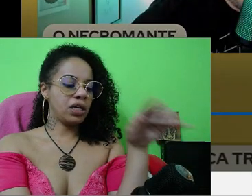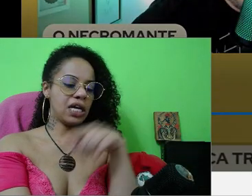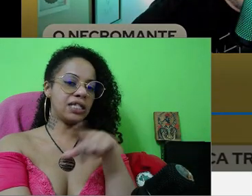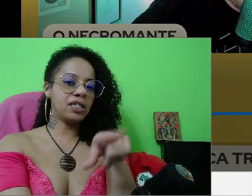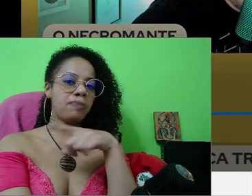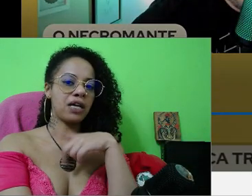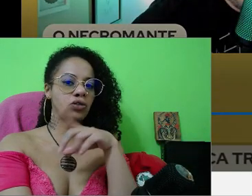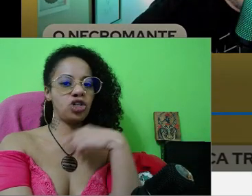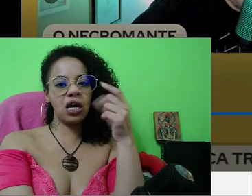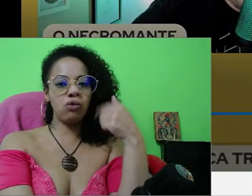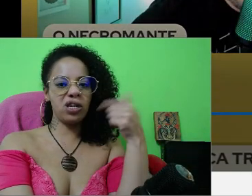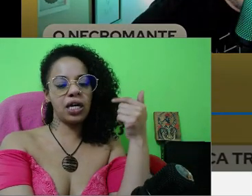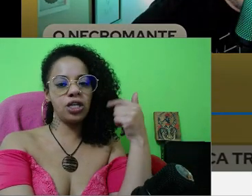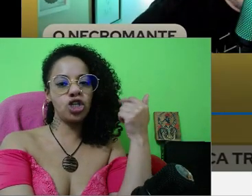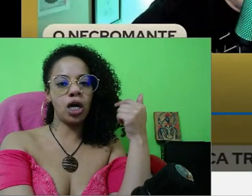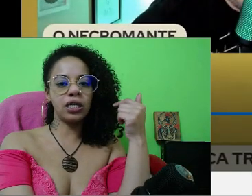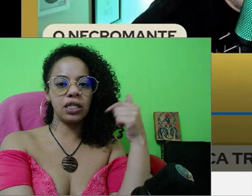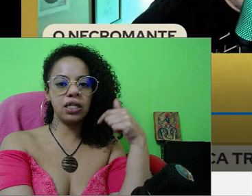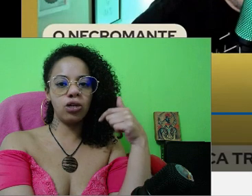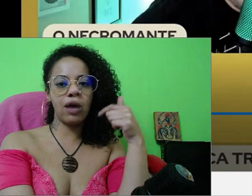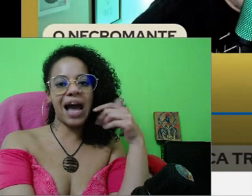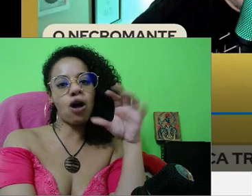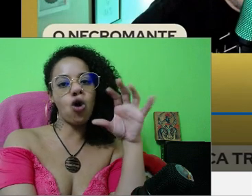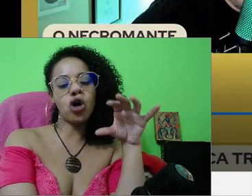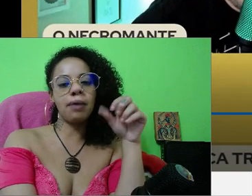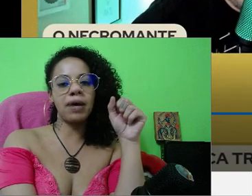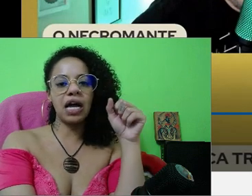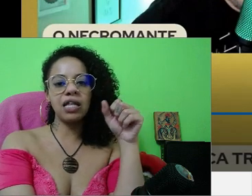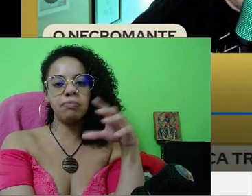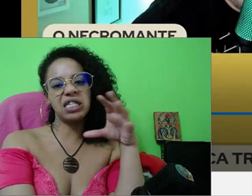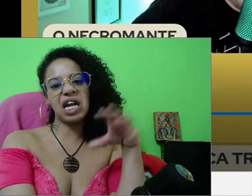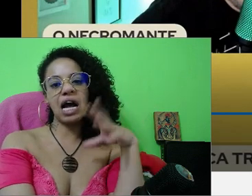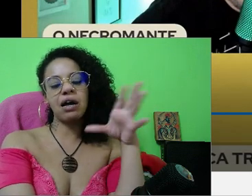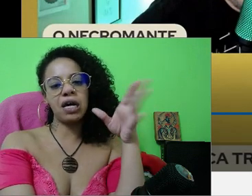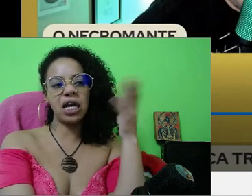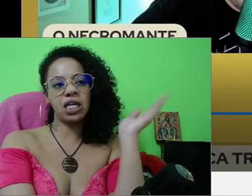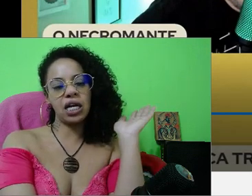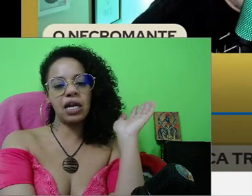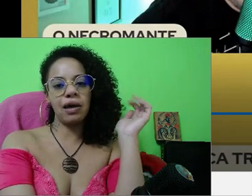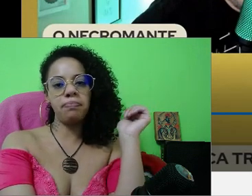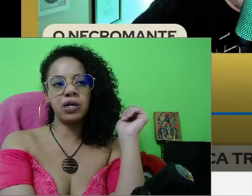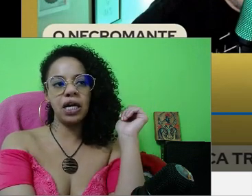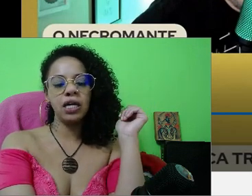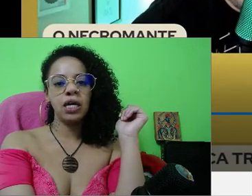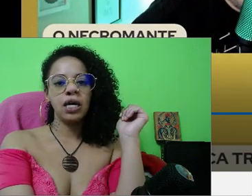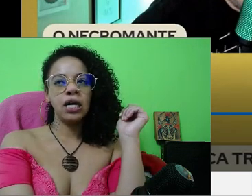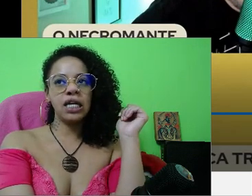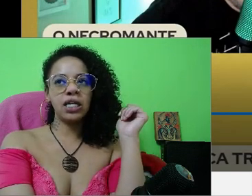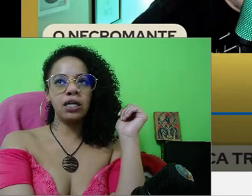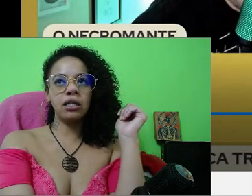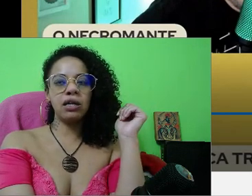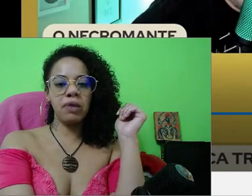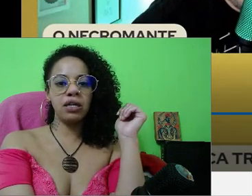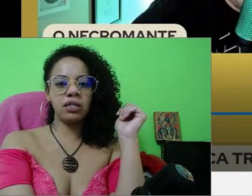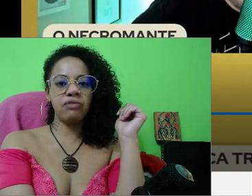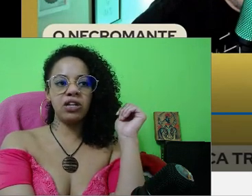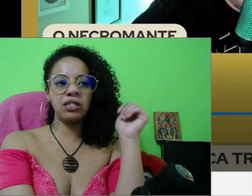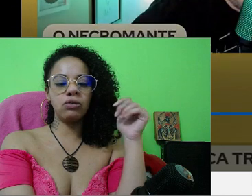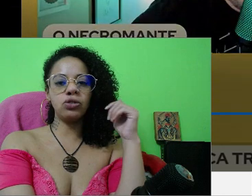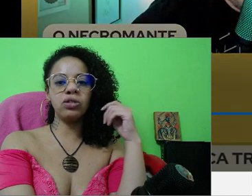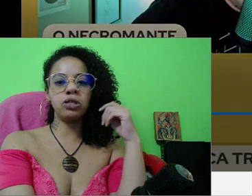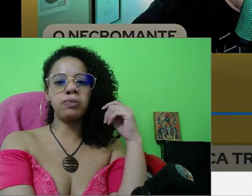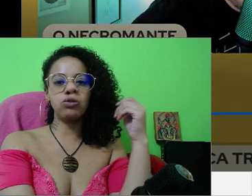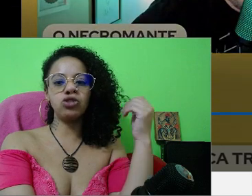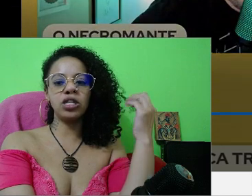e nesse espaço tinha a única idiota aqui que não é o camarada mas era a camarada naquela época né e que também